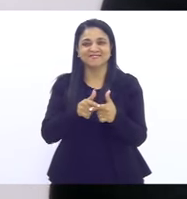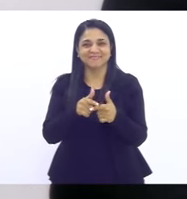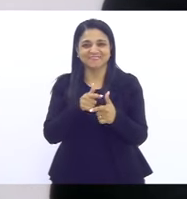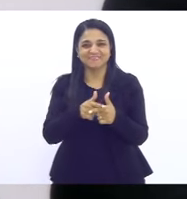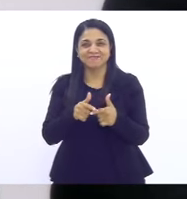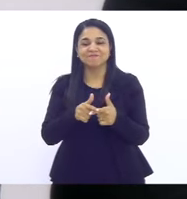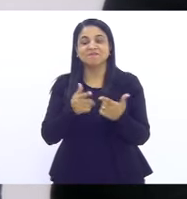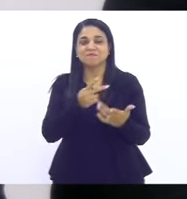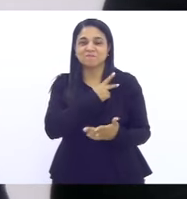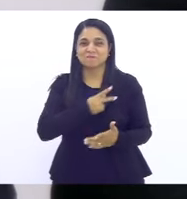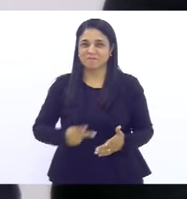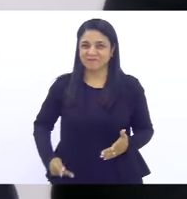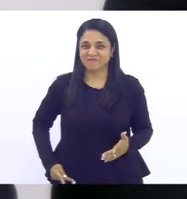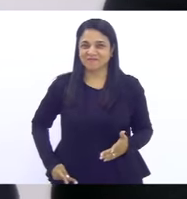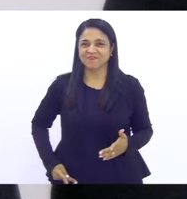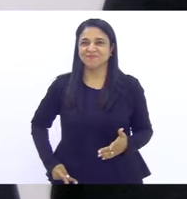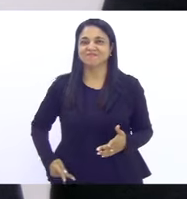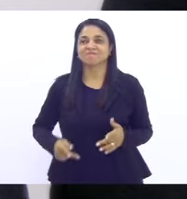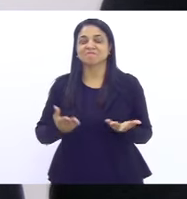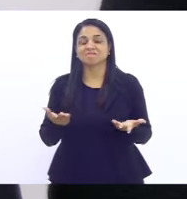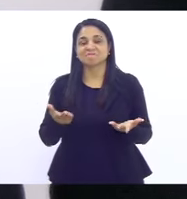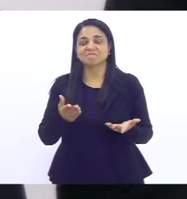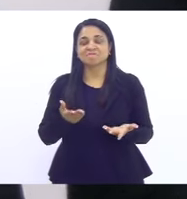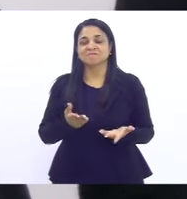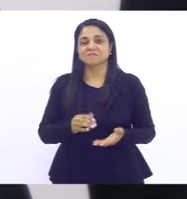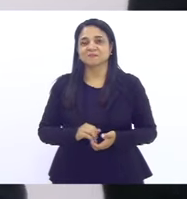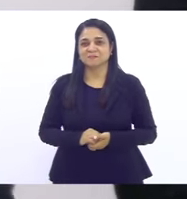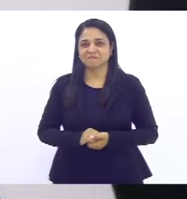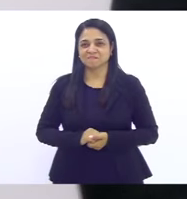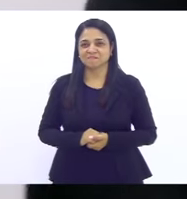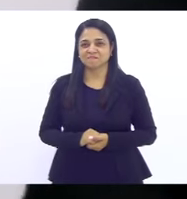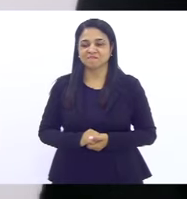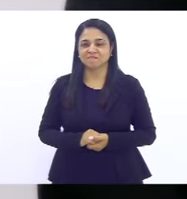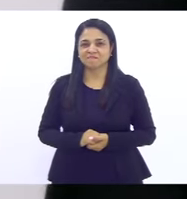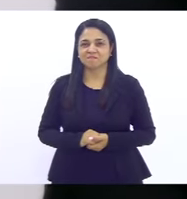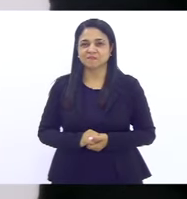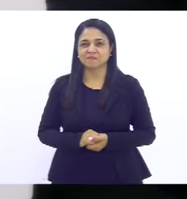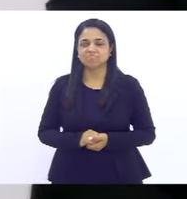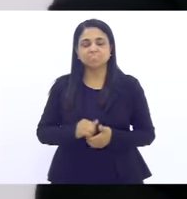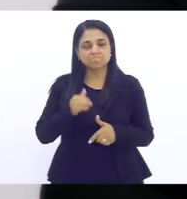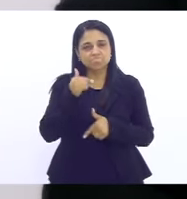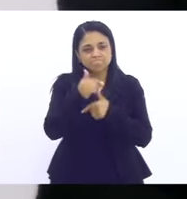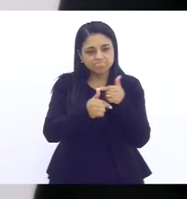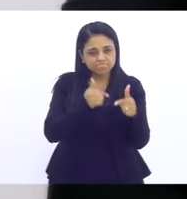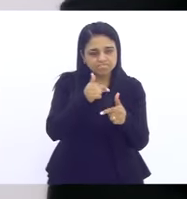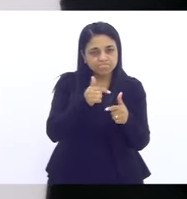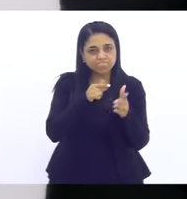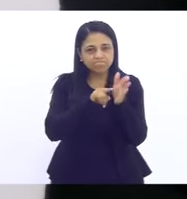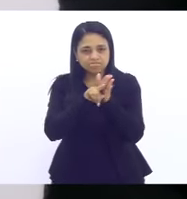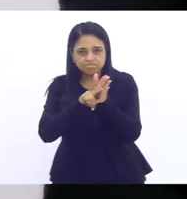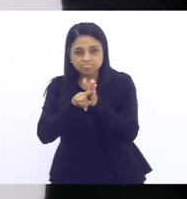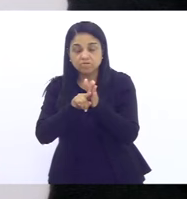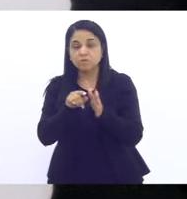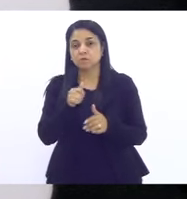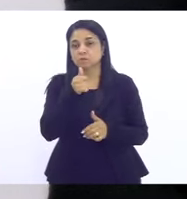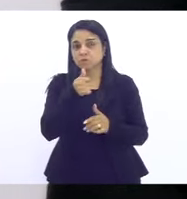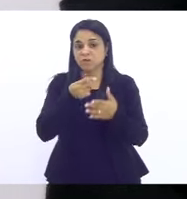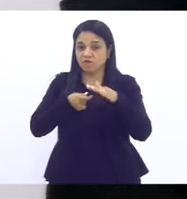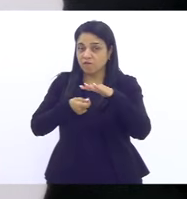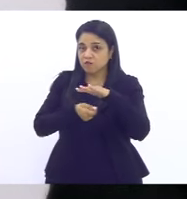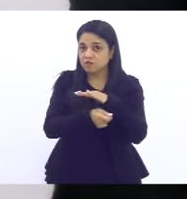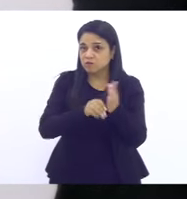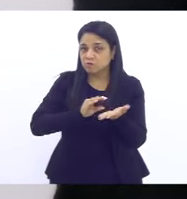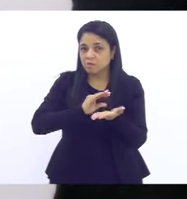presidente, qualquer fiscalização que venha a se debruçar sobre, número um, os